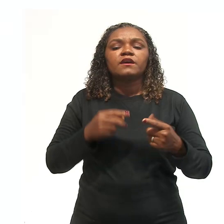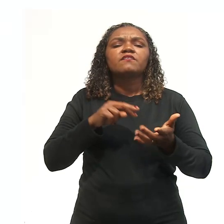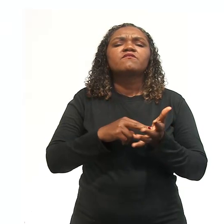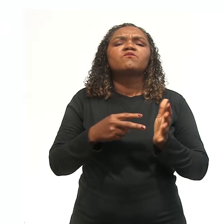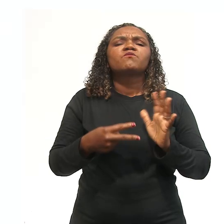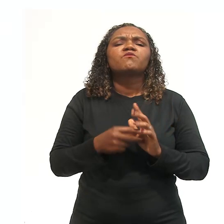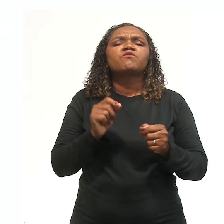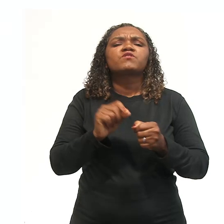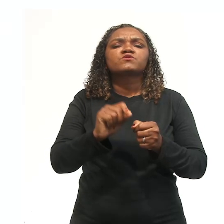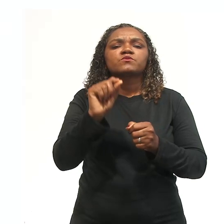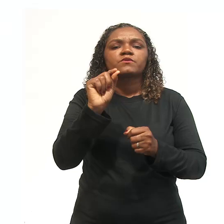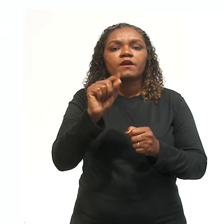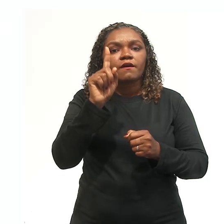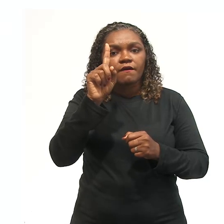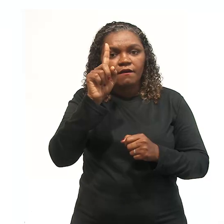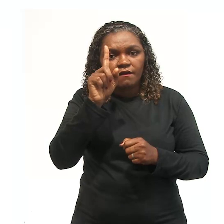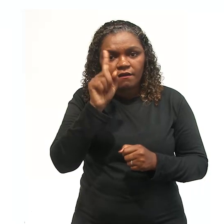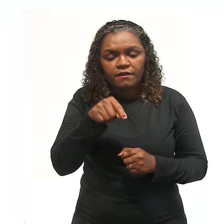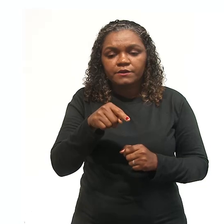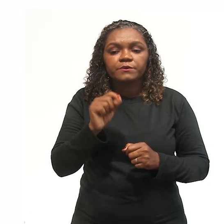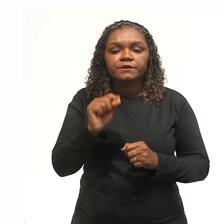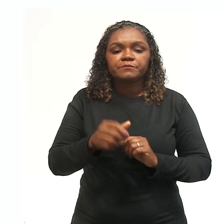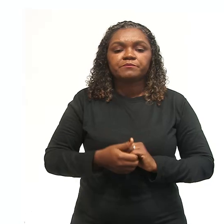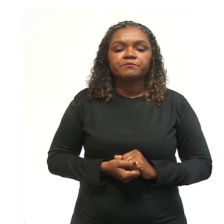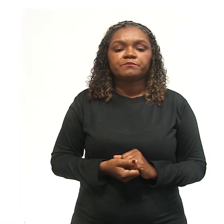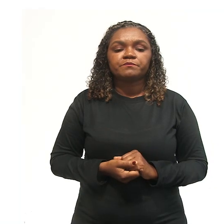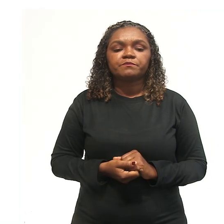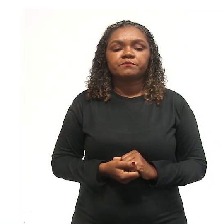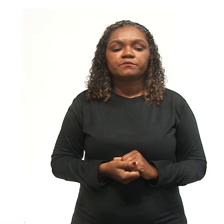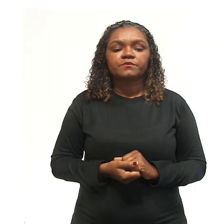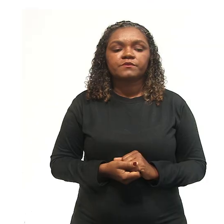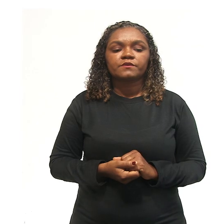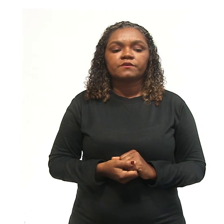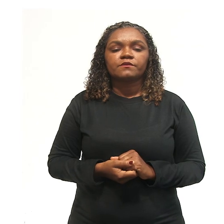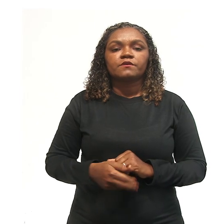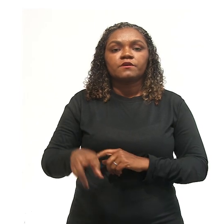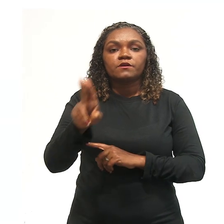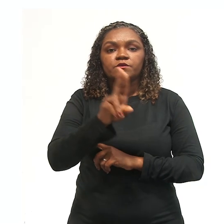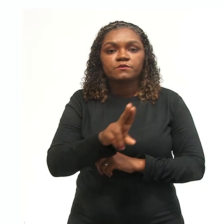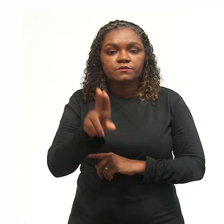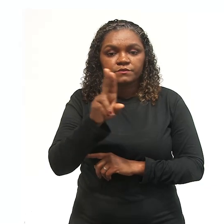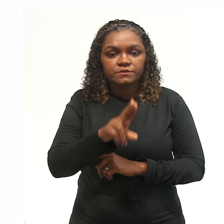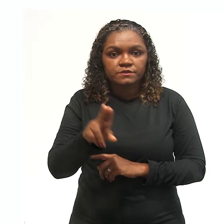serve para, olha só a definição dele aqui, ó, que serve para